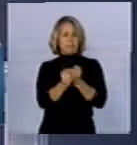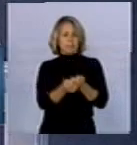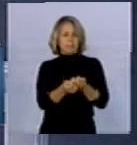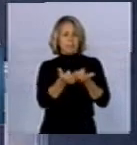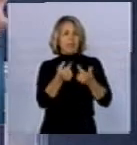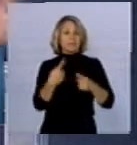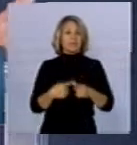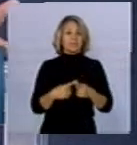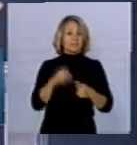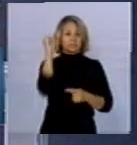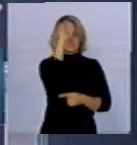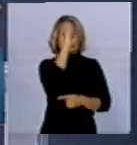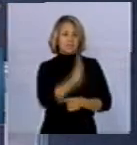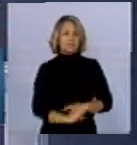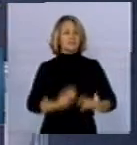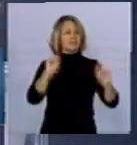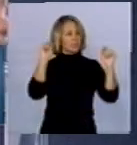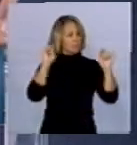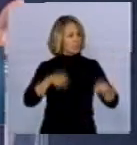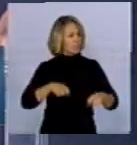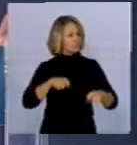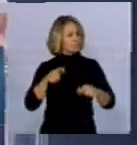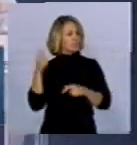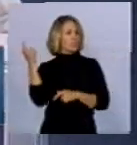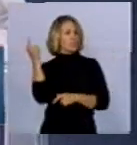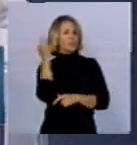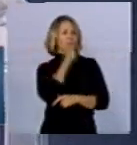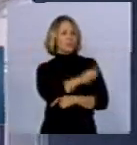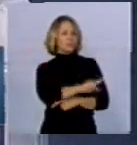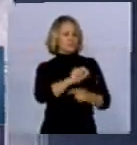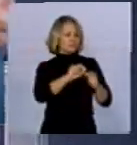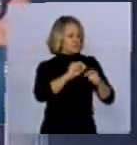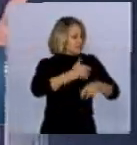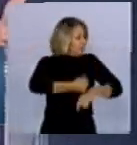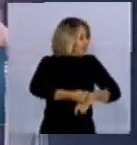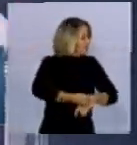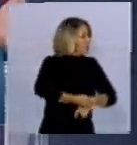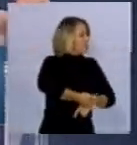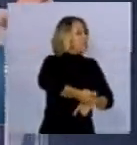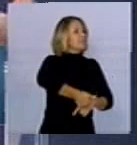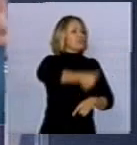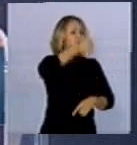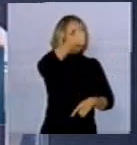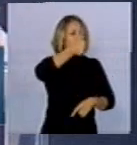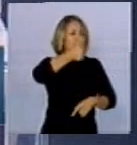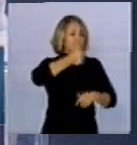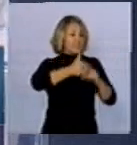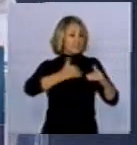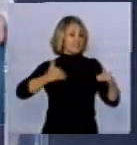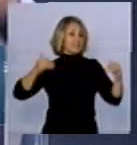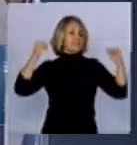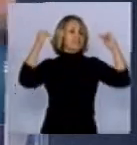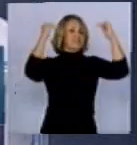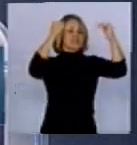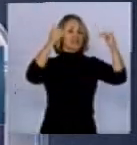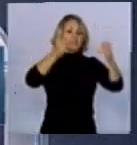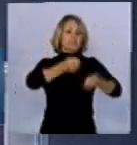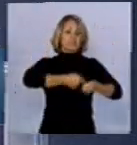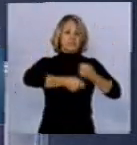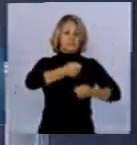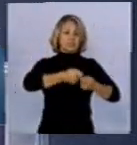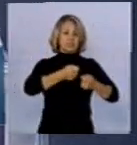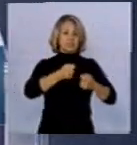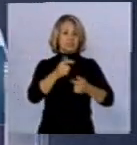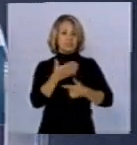porque o Brasil tem capacidade de se instalar e de fazer muito mais de suprir esse mercado no mínimo em